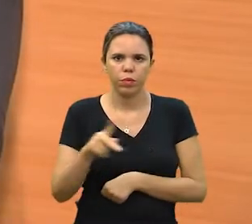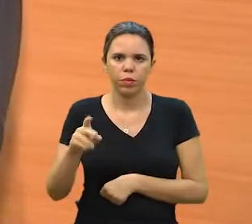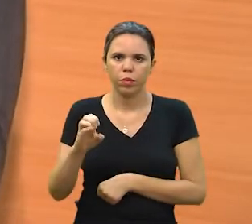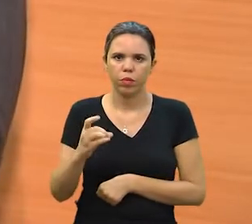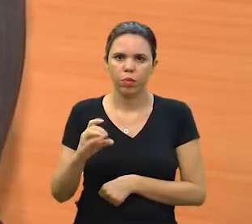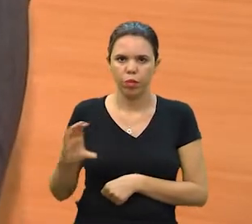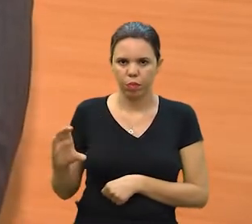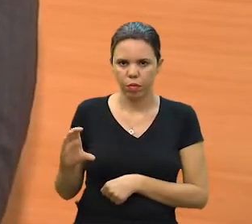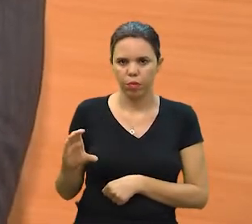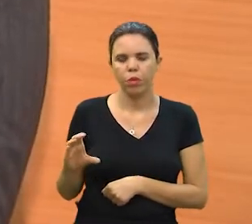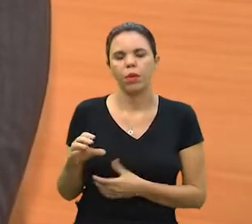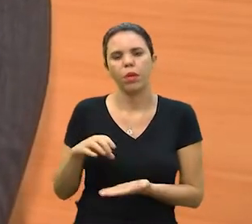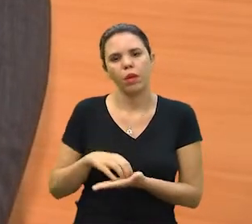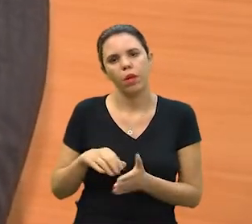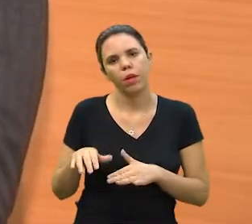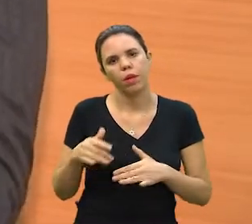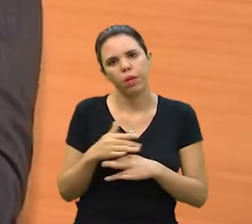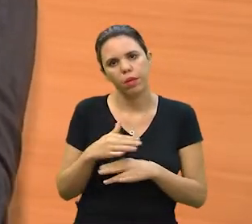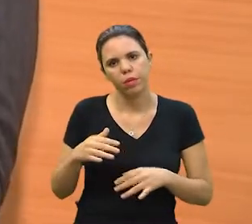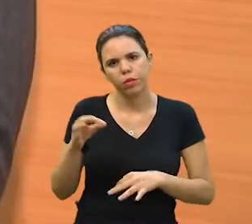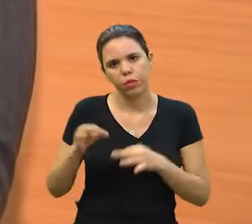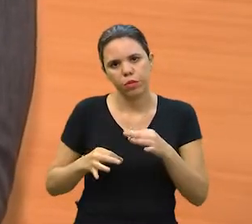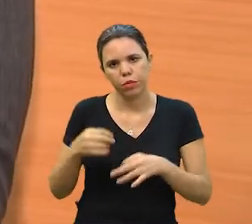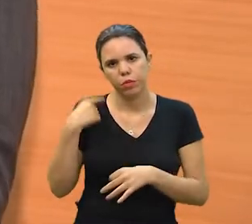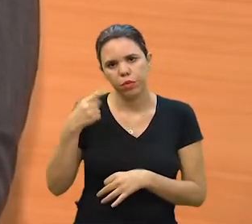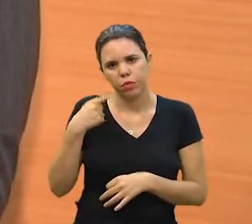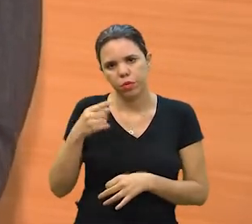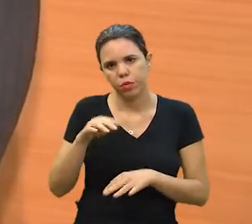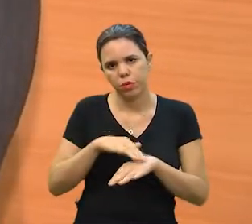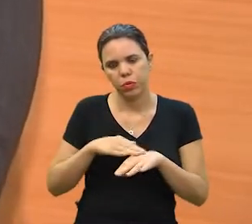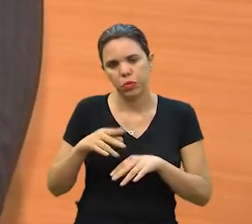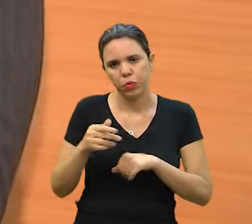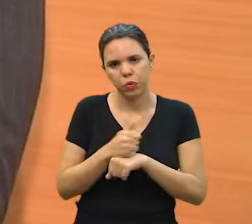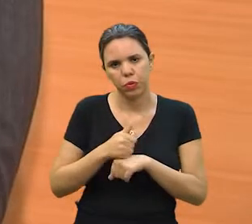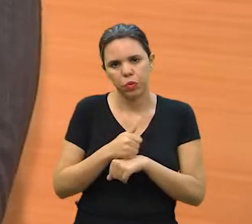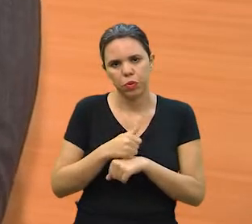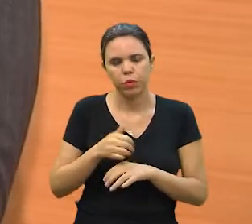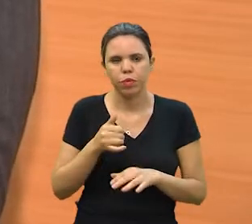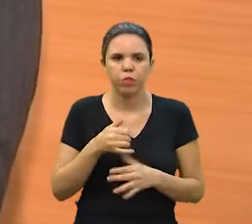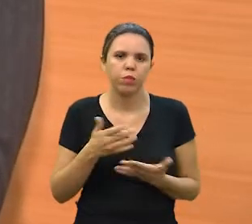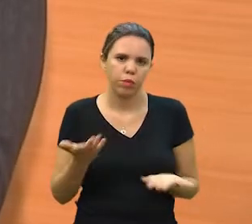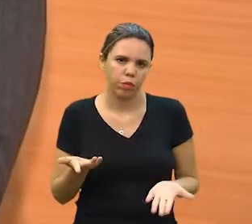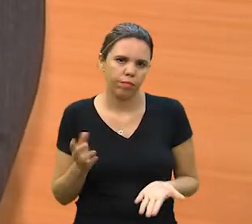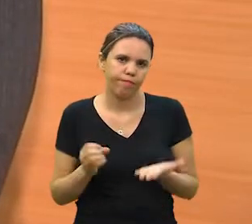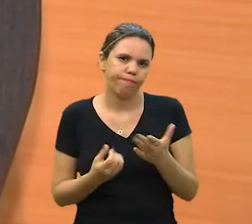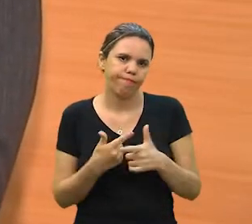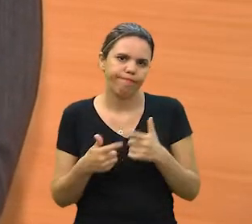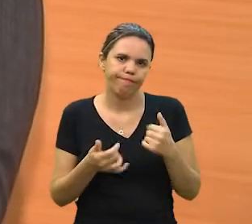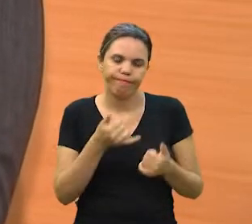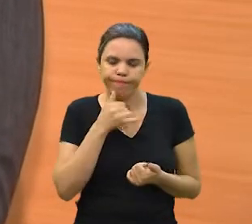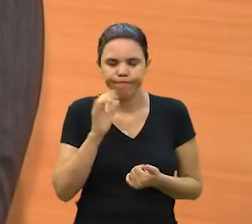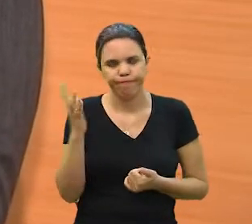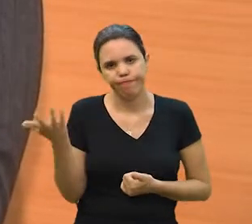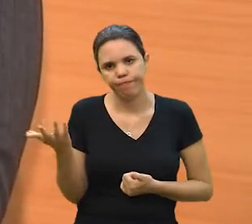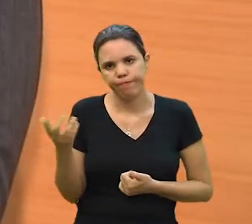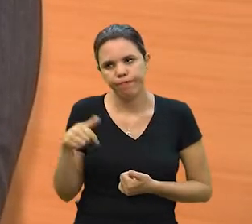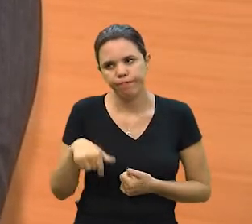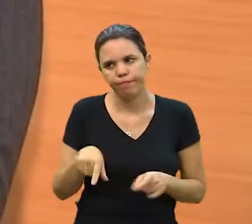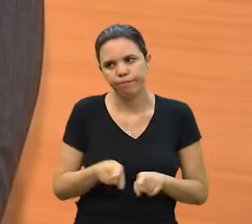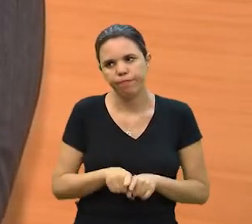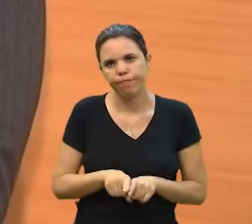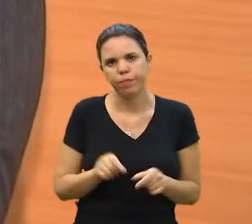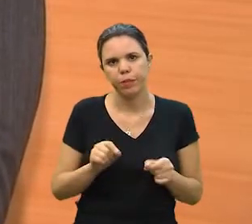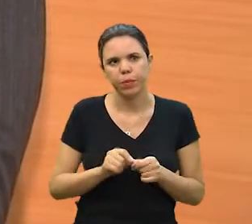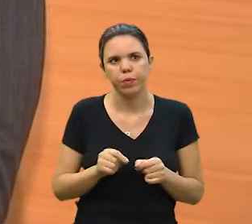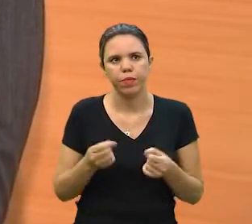conversamos com o presidente da INDEC, pudemos conversar com alguns juristas, algumas pessoas, e felizmente isso aconteceu. Eu tenho que